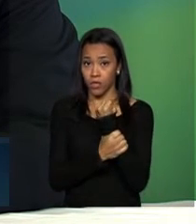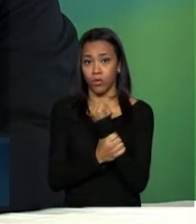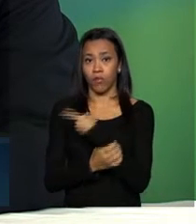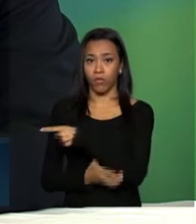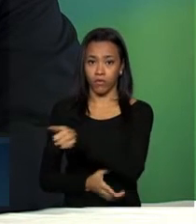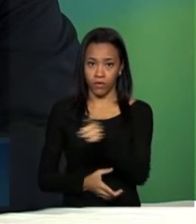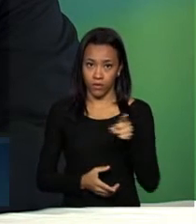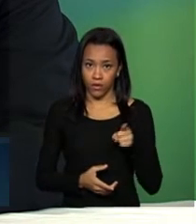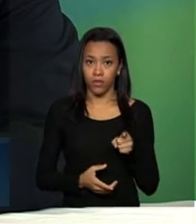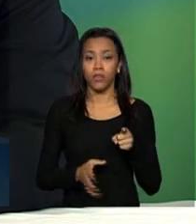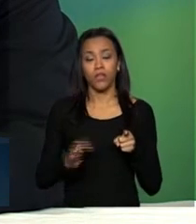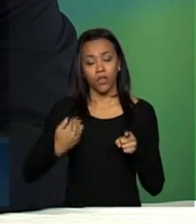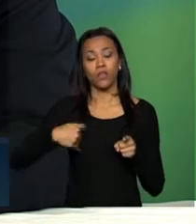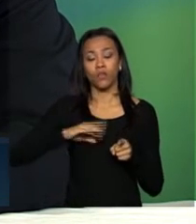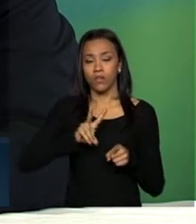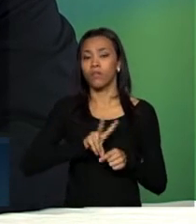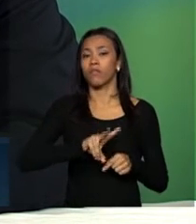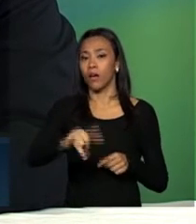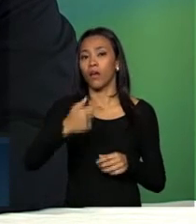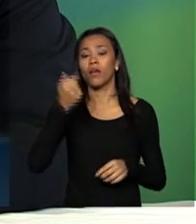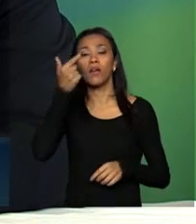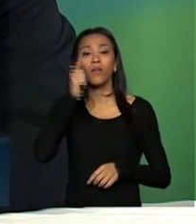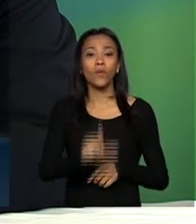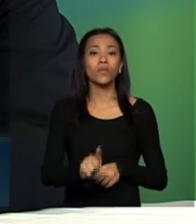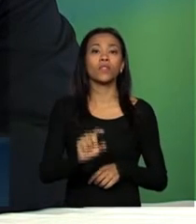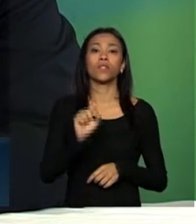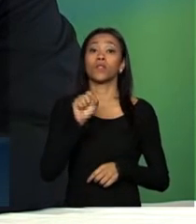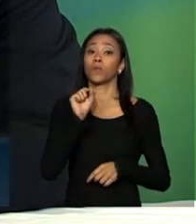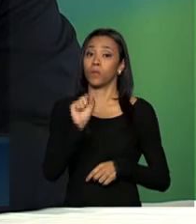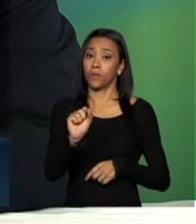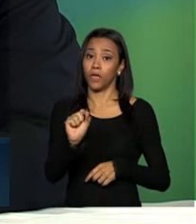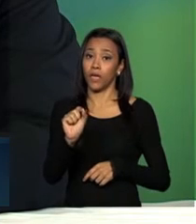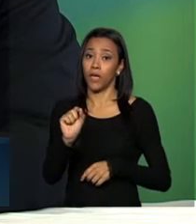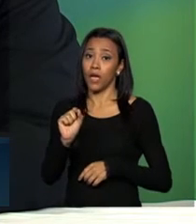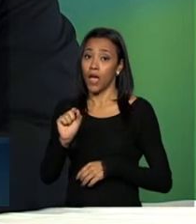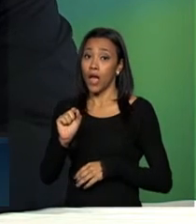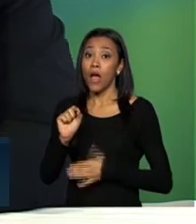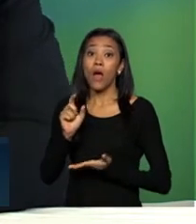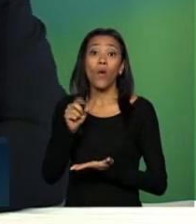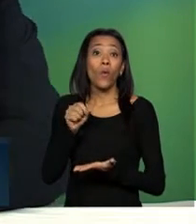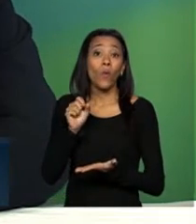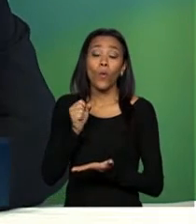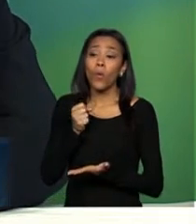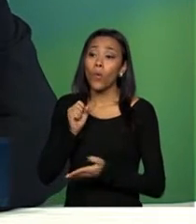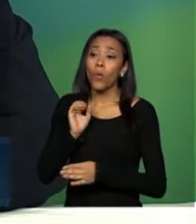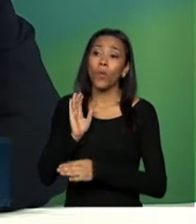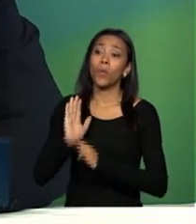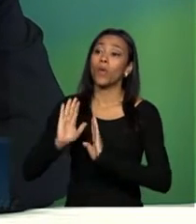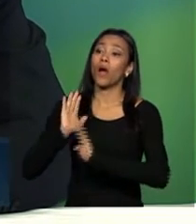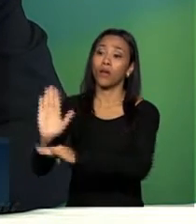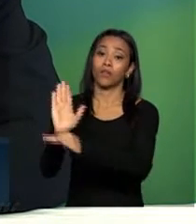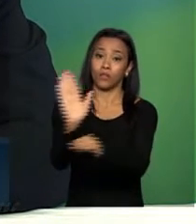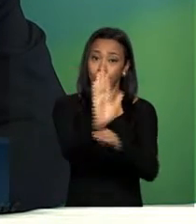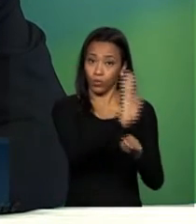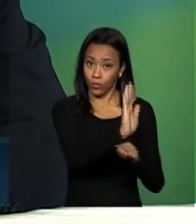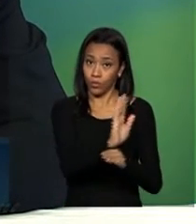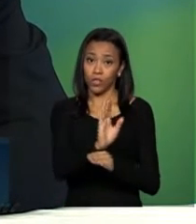conseguir garantir o atendimento de toda a demanda do PROEX Equalização.